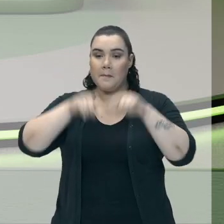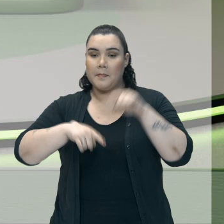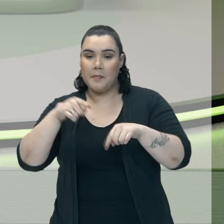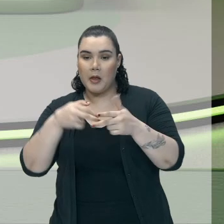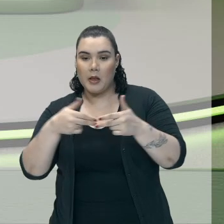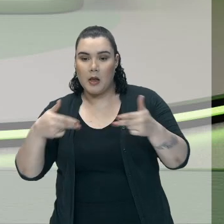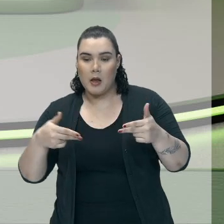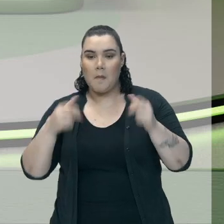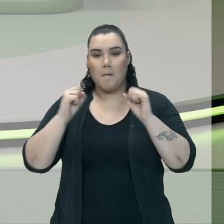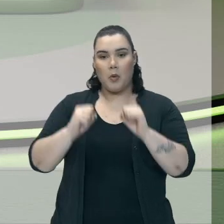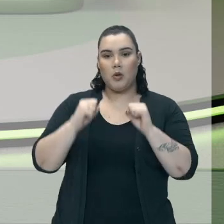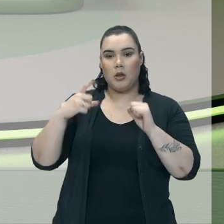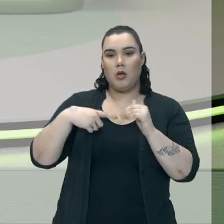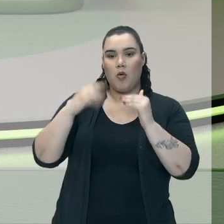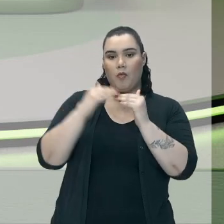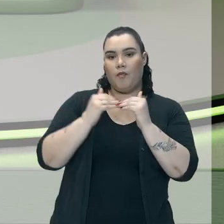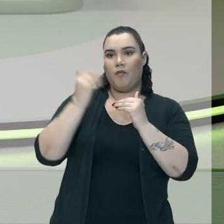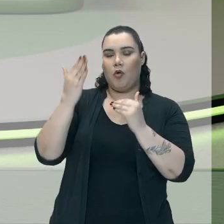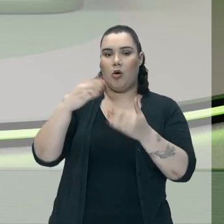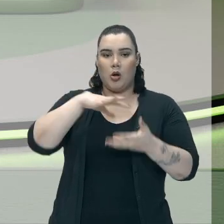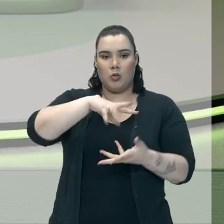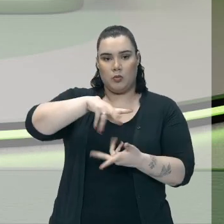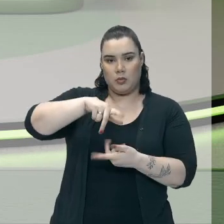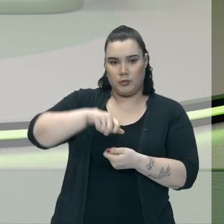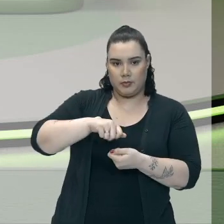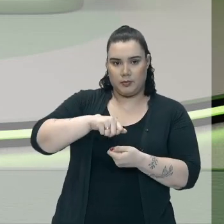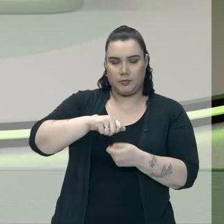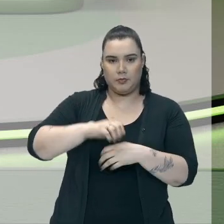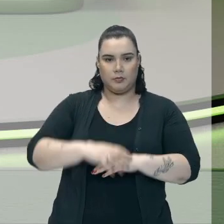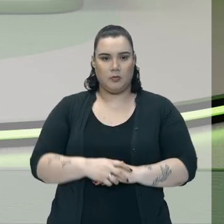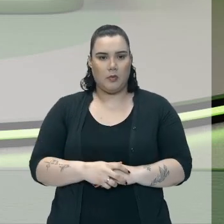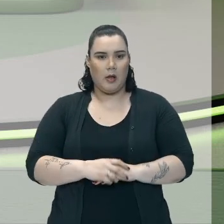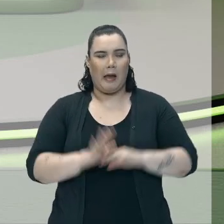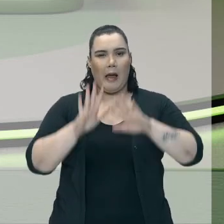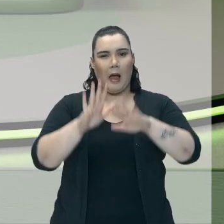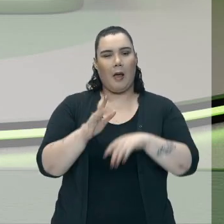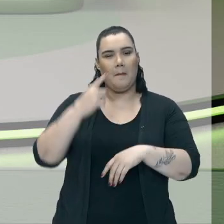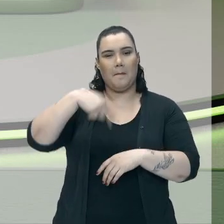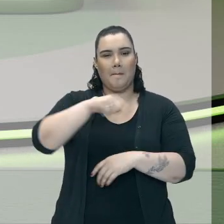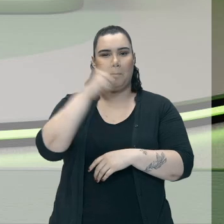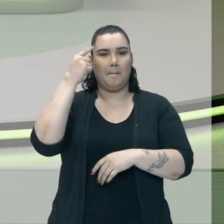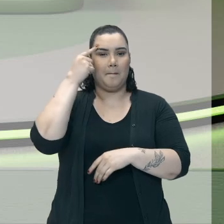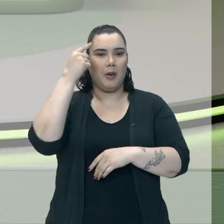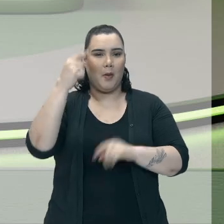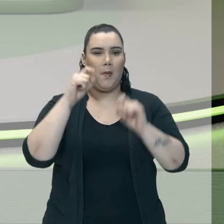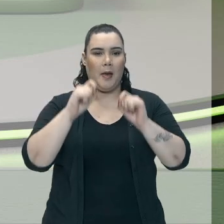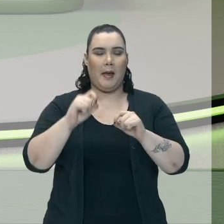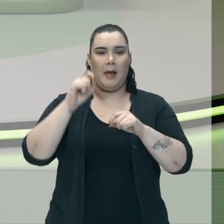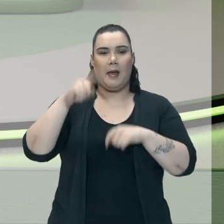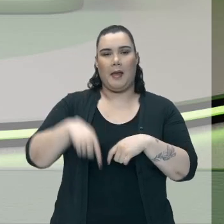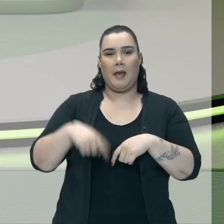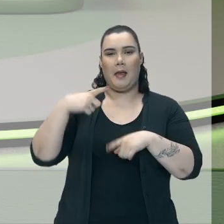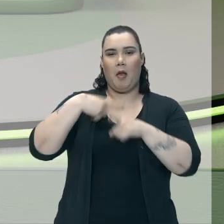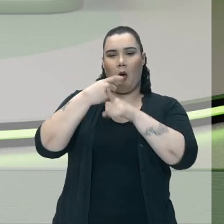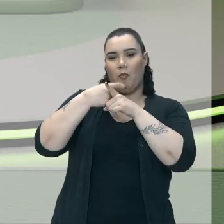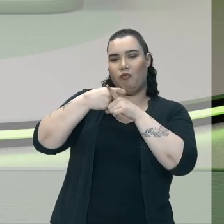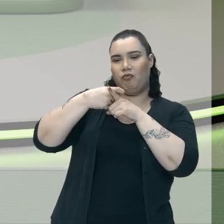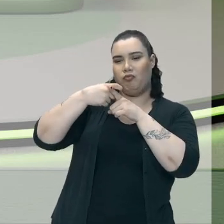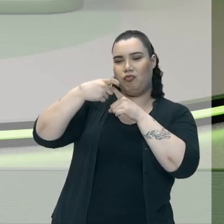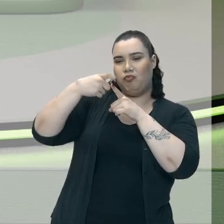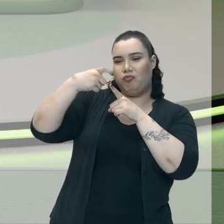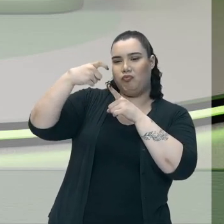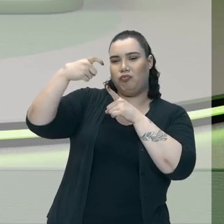haver extraterrestre. Agora, quando a gente fala de vida extraterrestre, o pessoal pensa logo em pequenos marcianos,